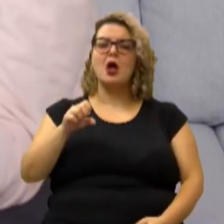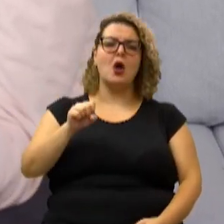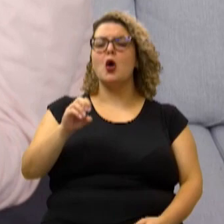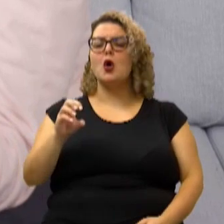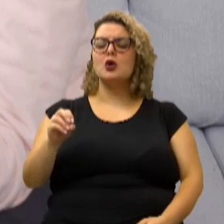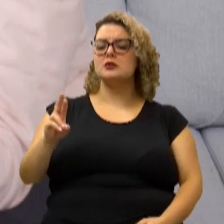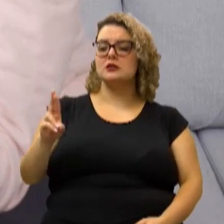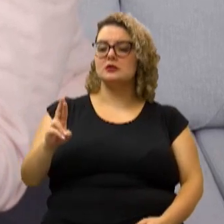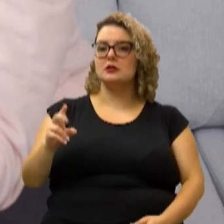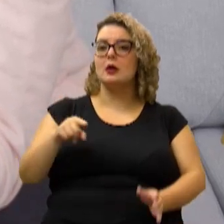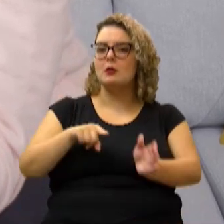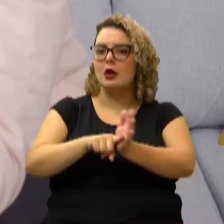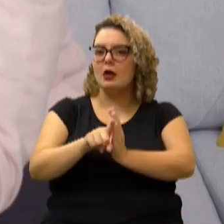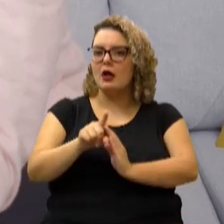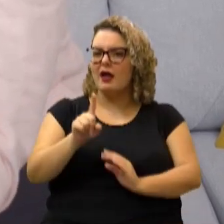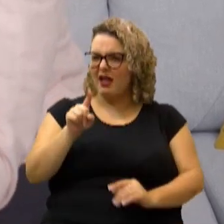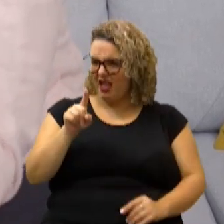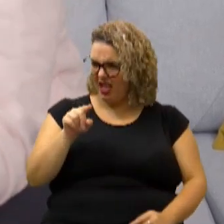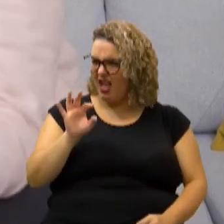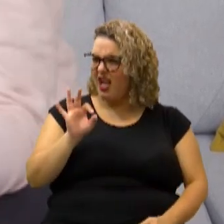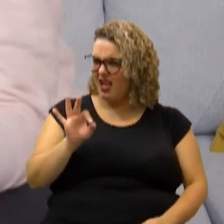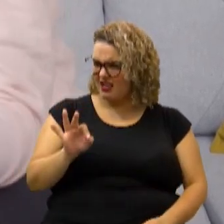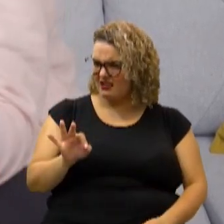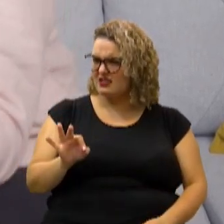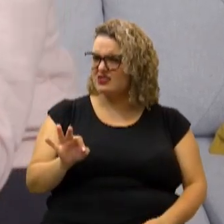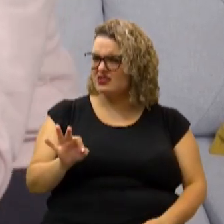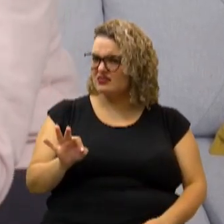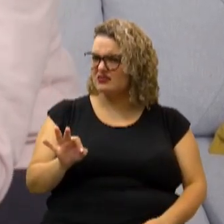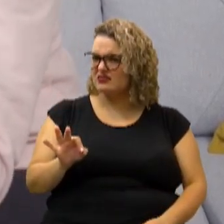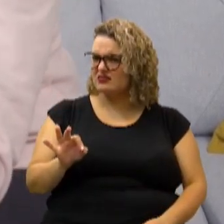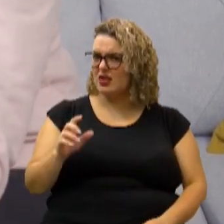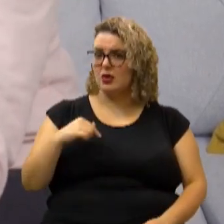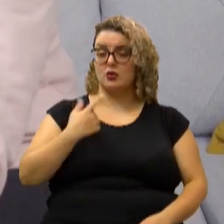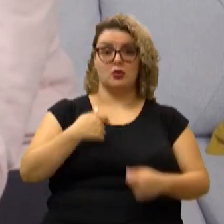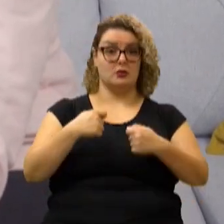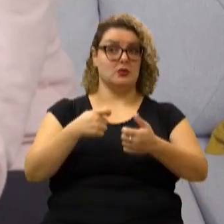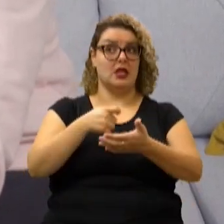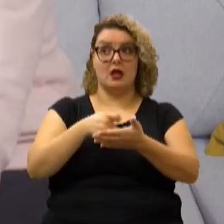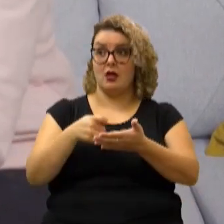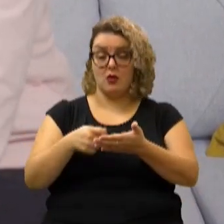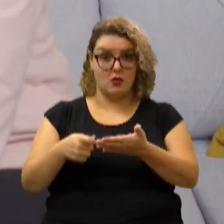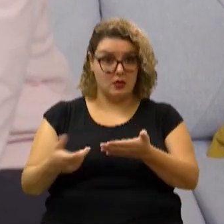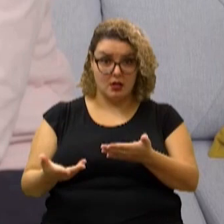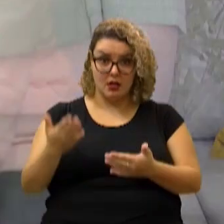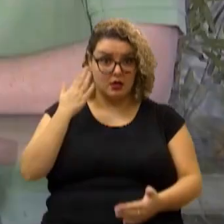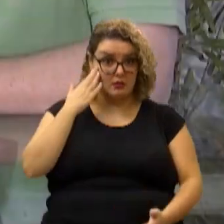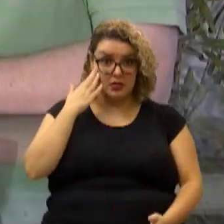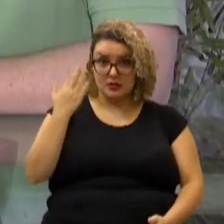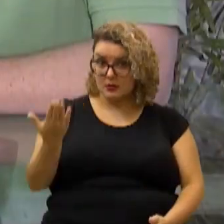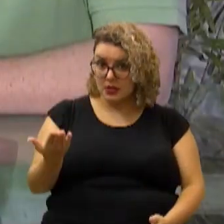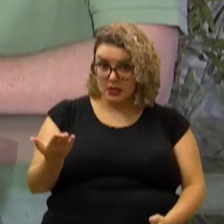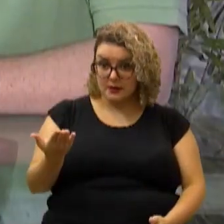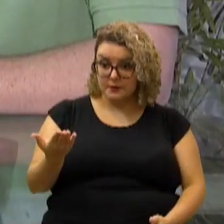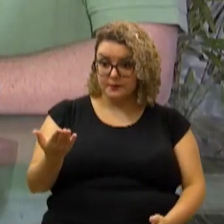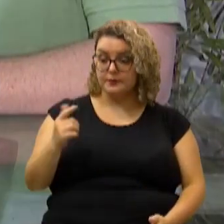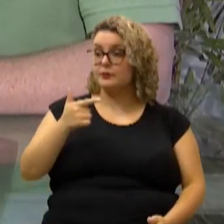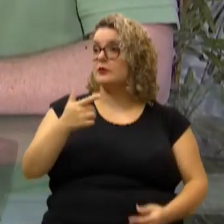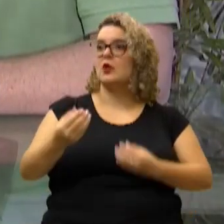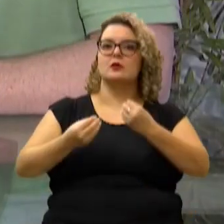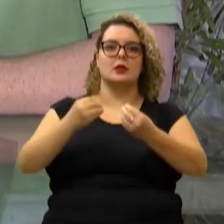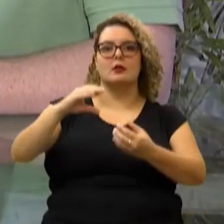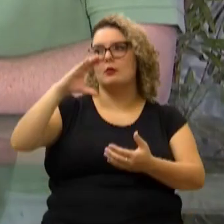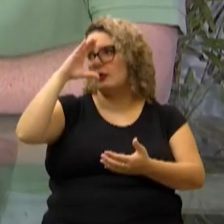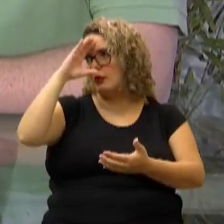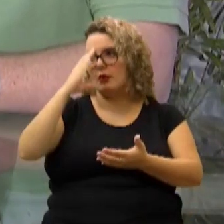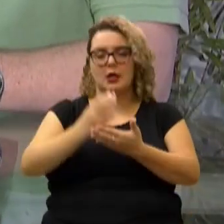em 2 800 reais a pergunta é será que é isso mesmo? a gente precisa ter isso anotado para saber então não